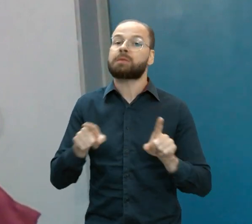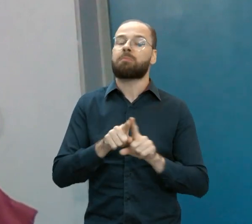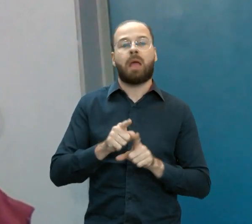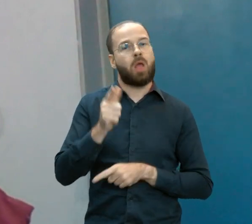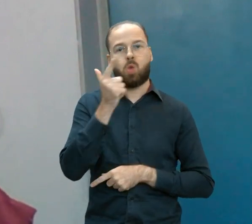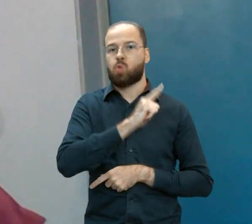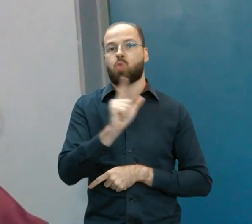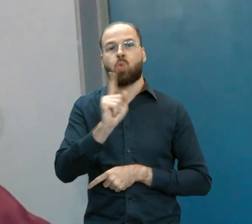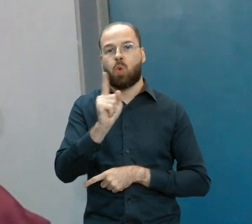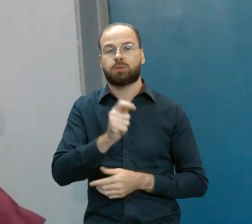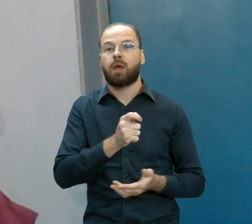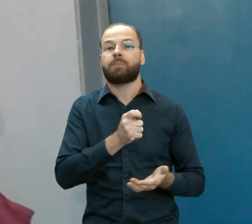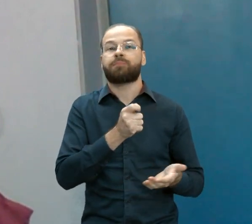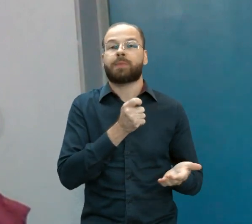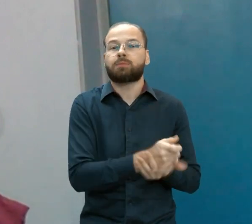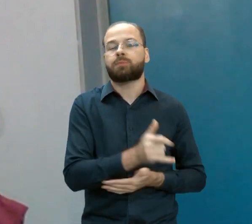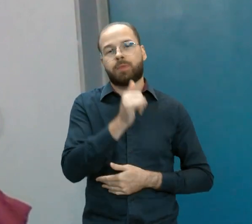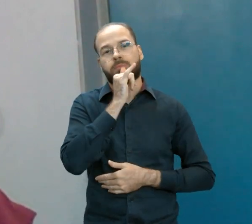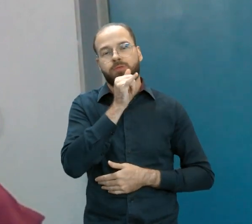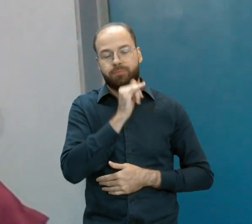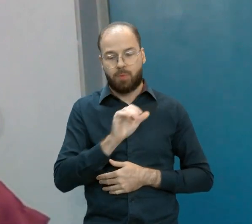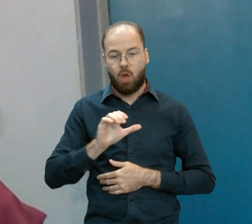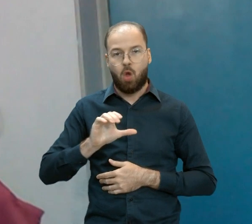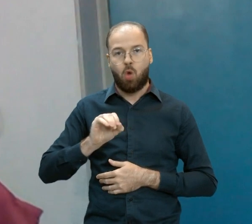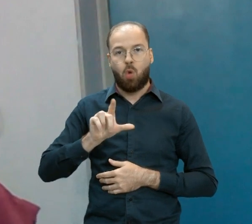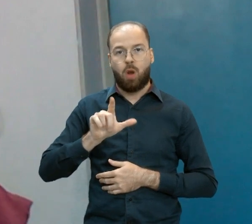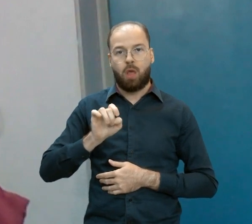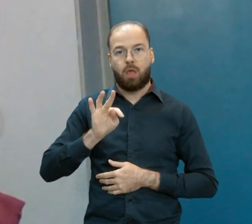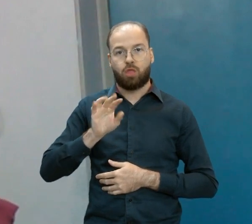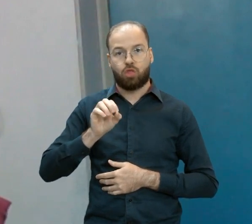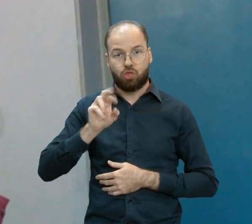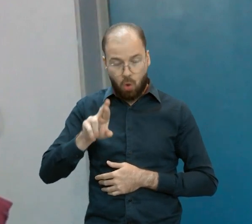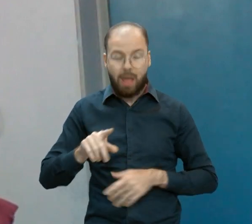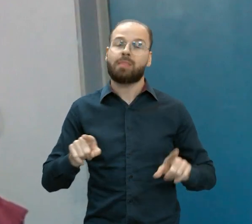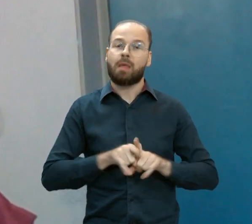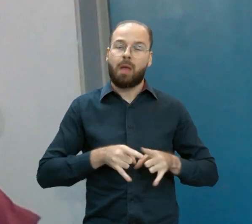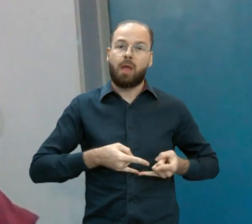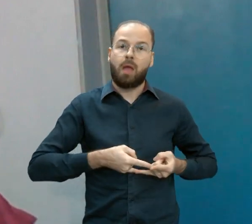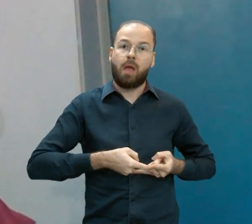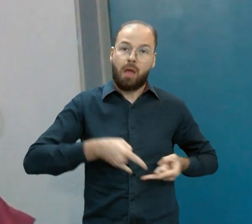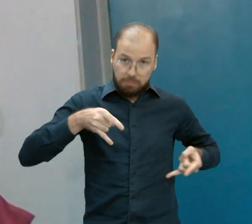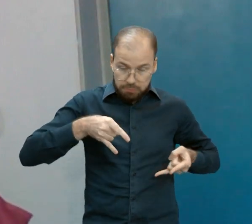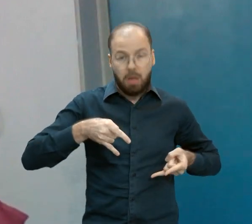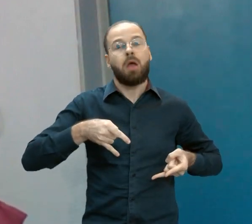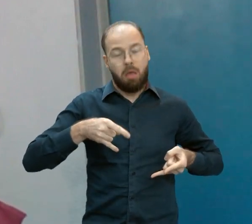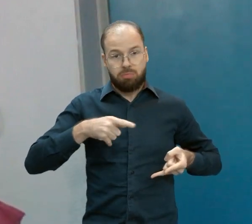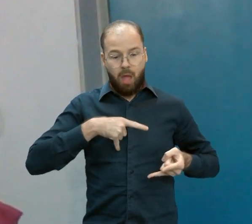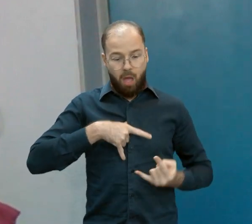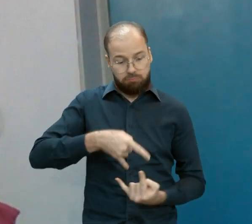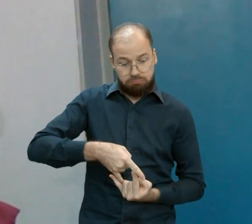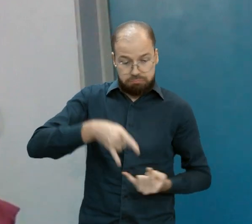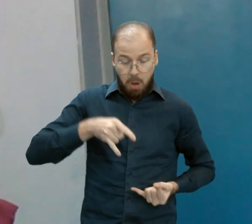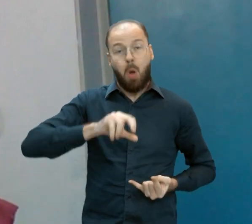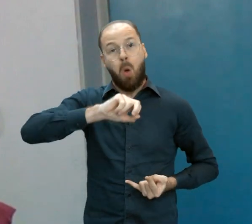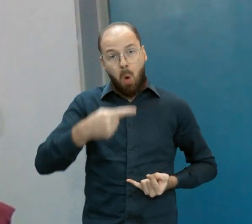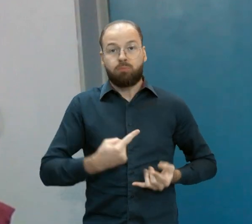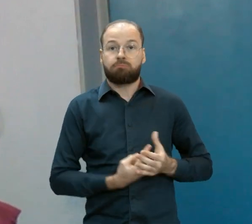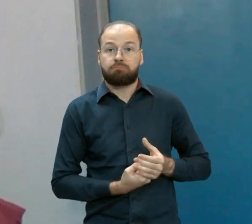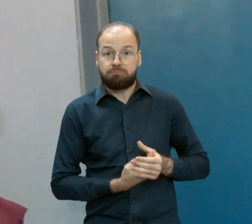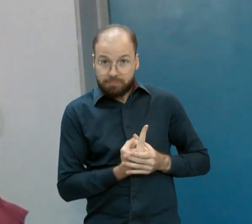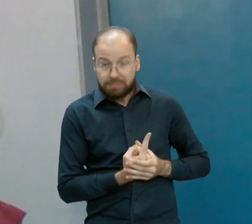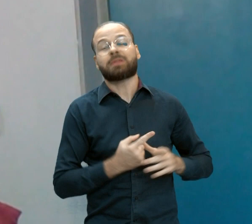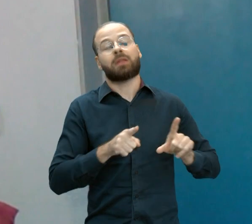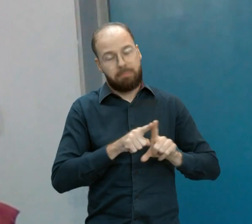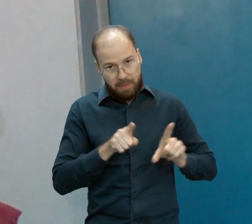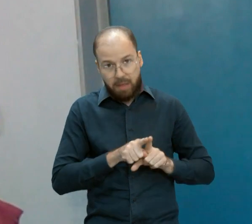exemplo, coletores, absorventes, tanto interno quanto externos. E então a pobreza